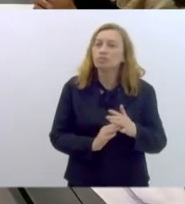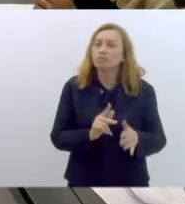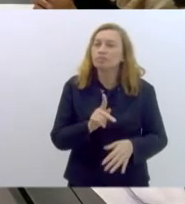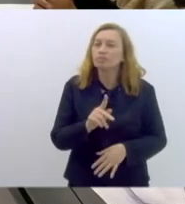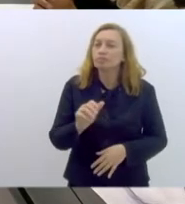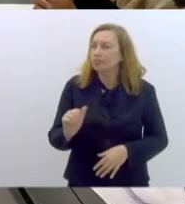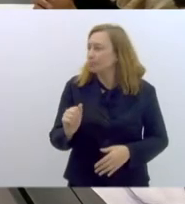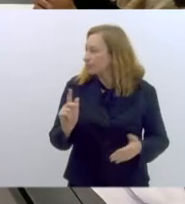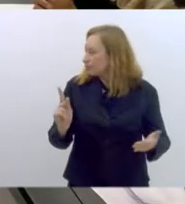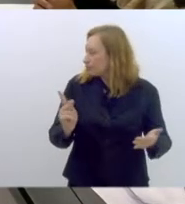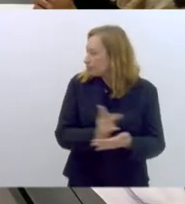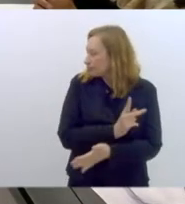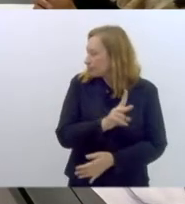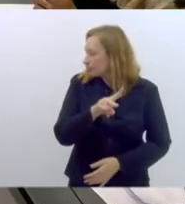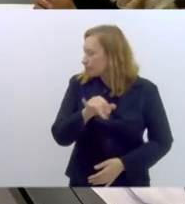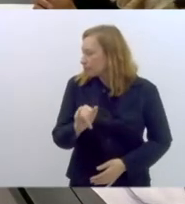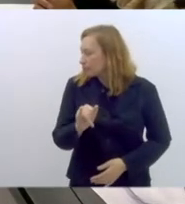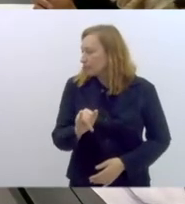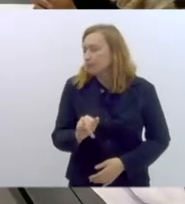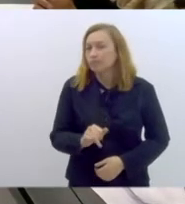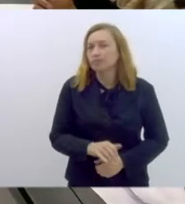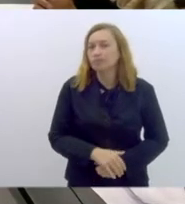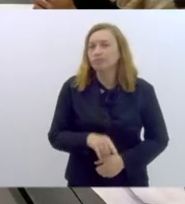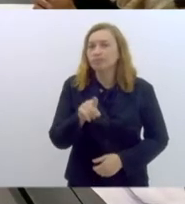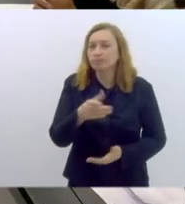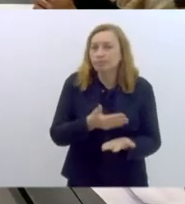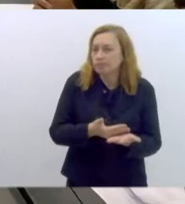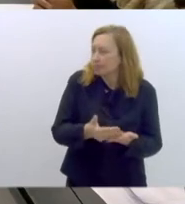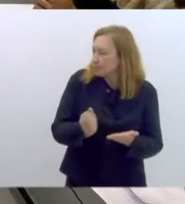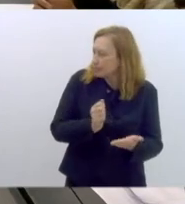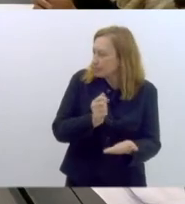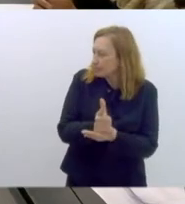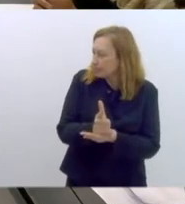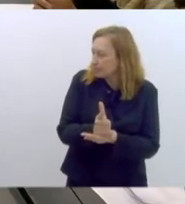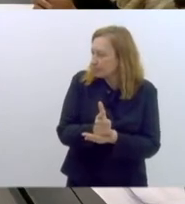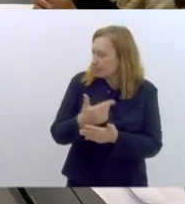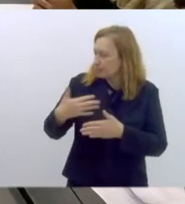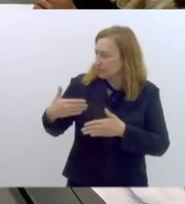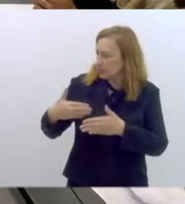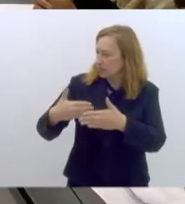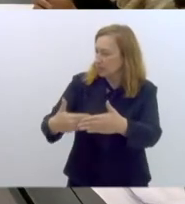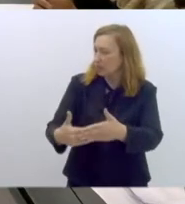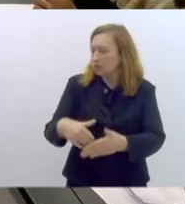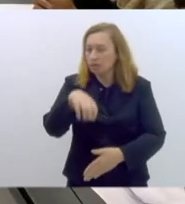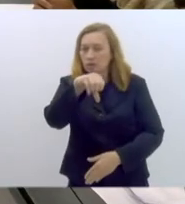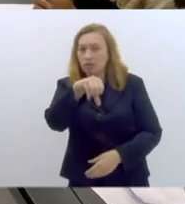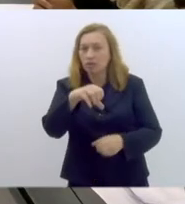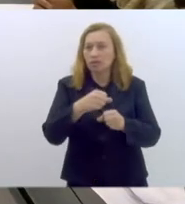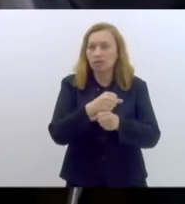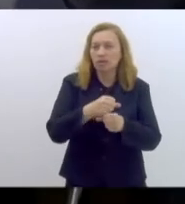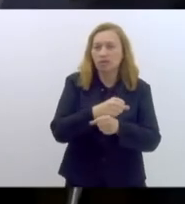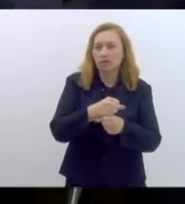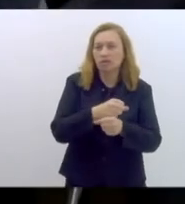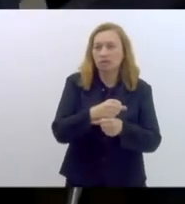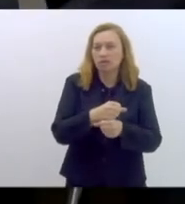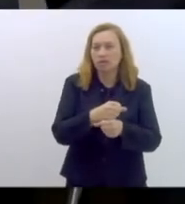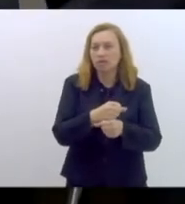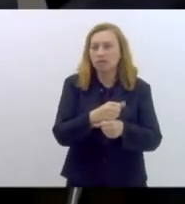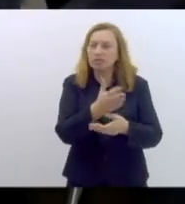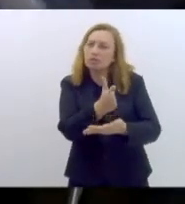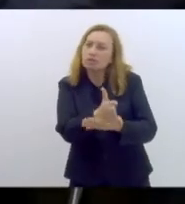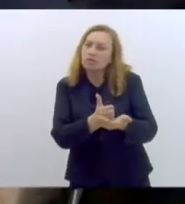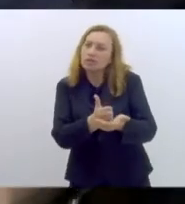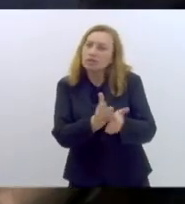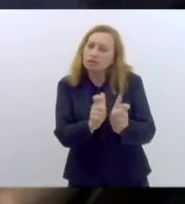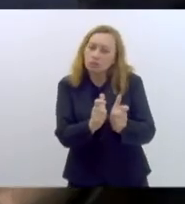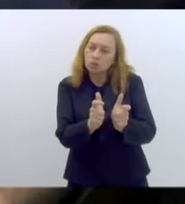O que vai acontecer é você vai começar a pagar, ao longo de 9 anos, uma parcela